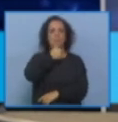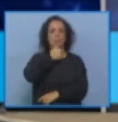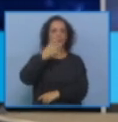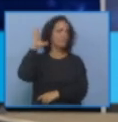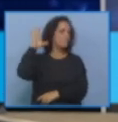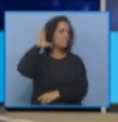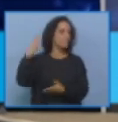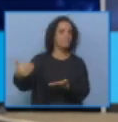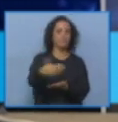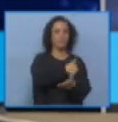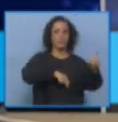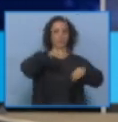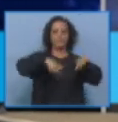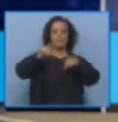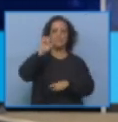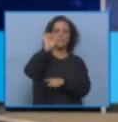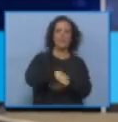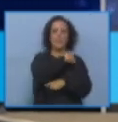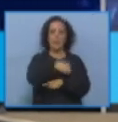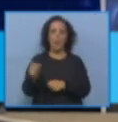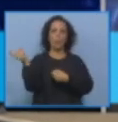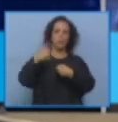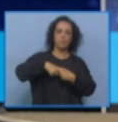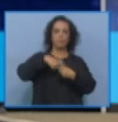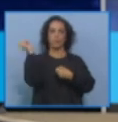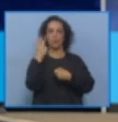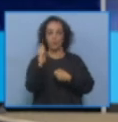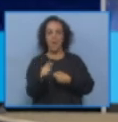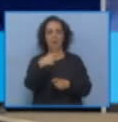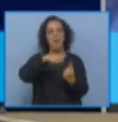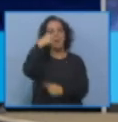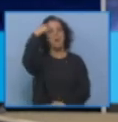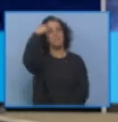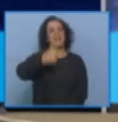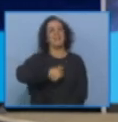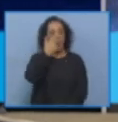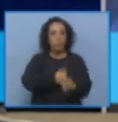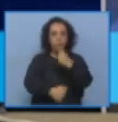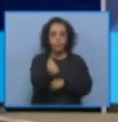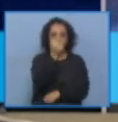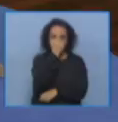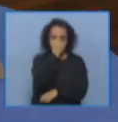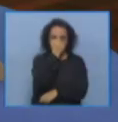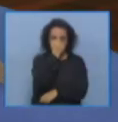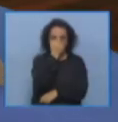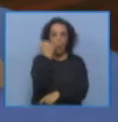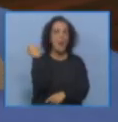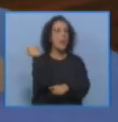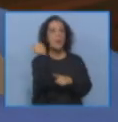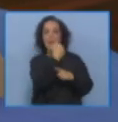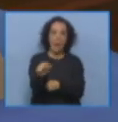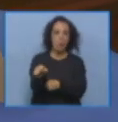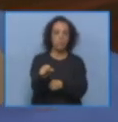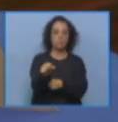permanência ou não na União Europeia. Estava convencido que ganharia o referendo, não foi assim, de facto ganhou o não para